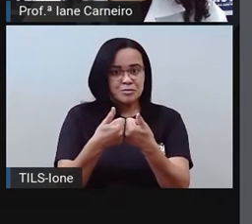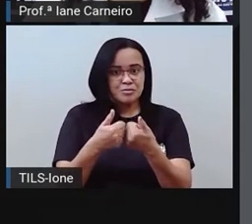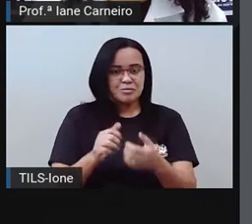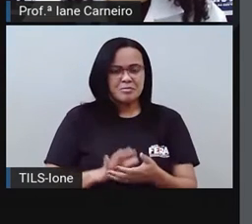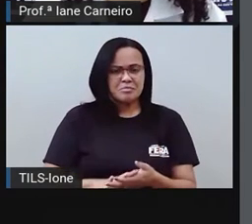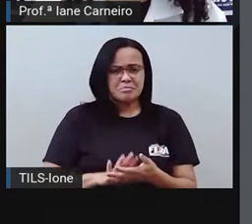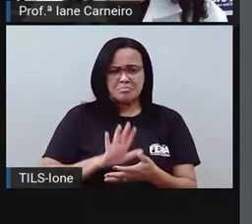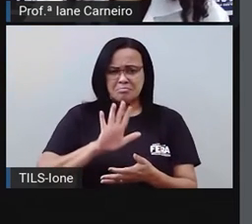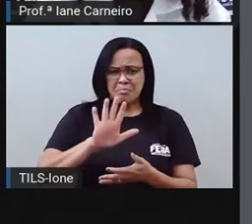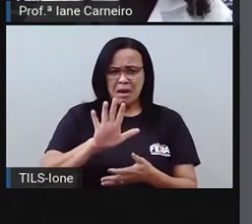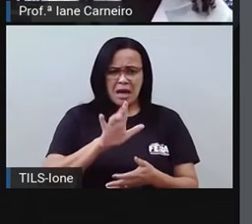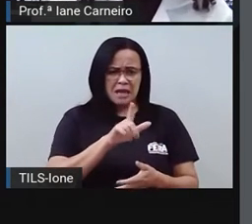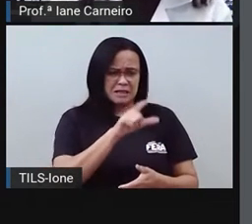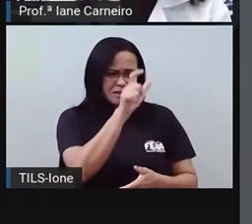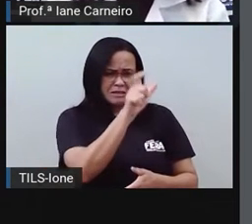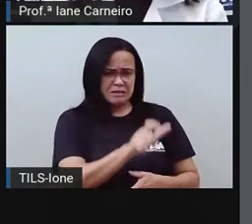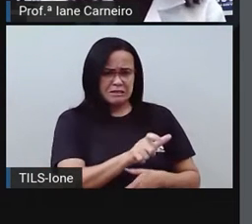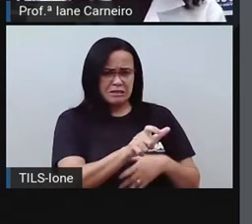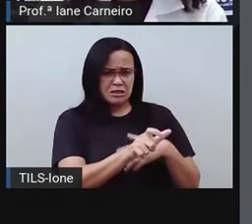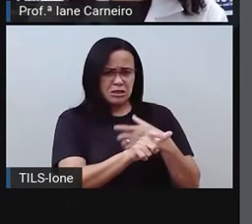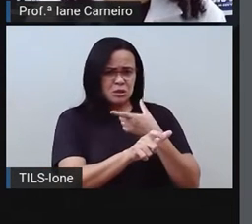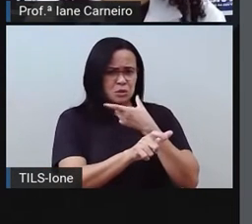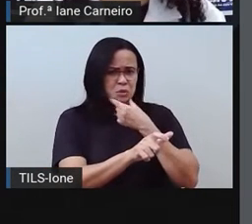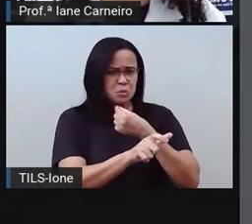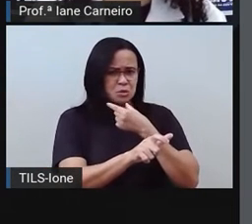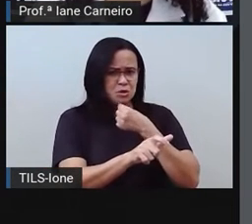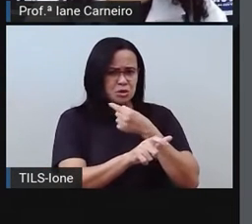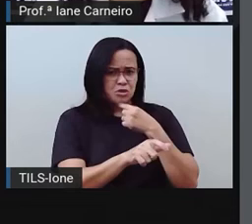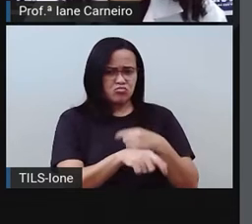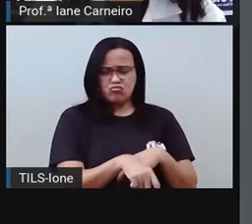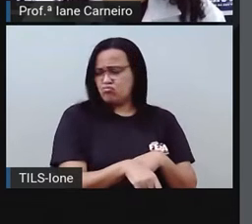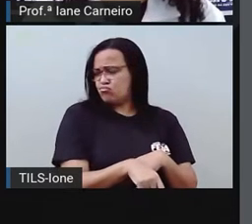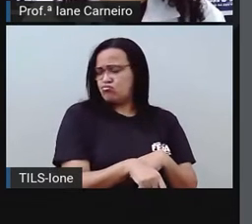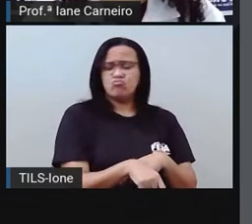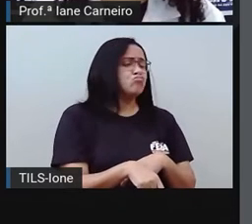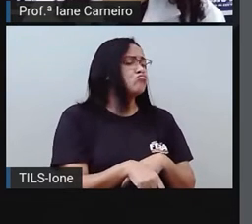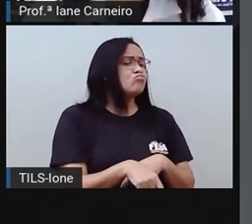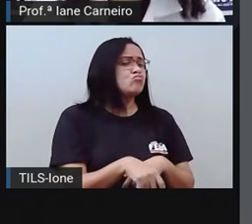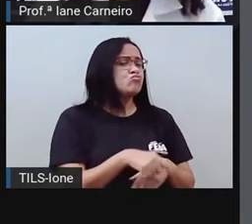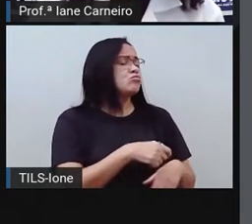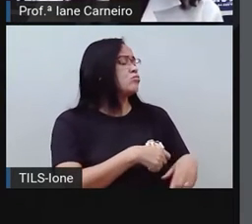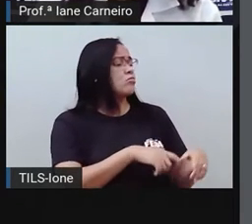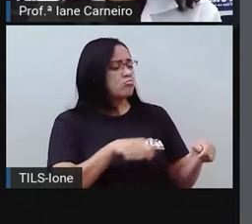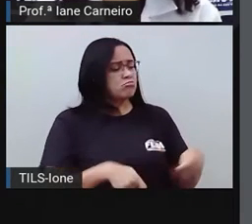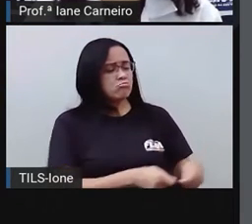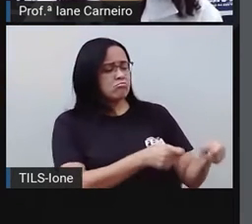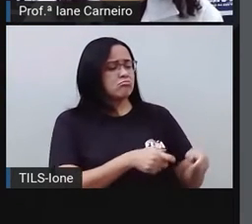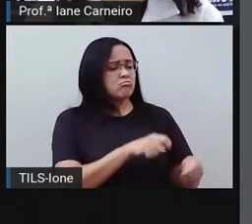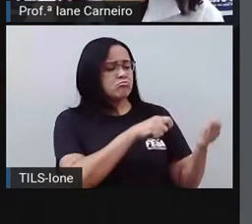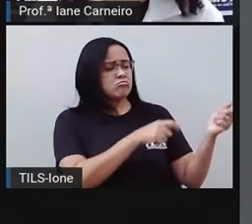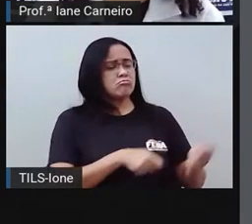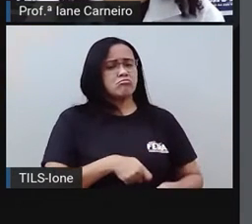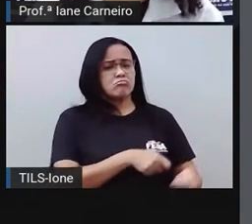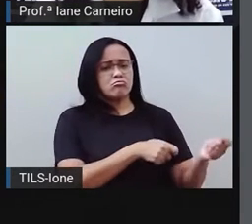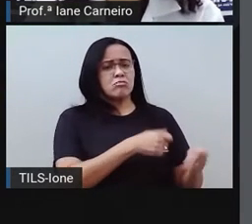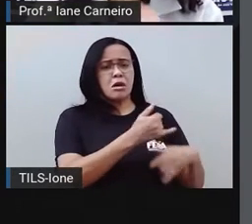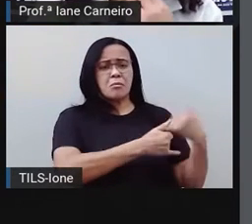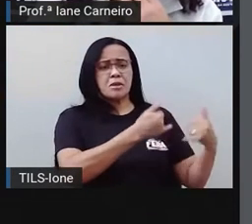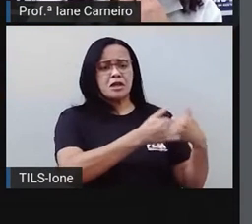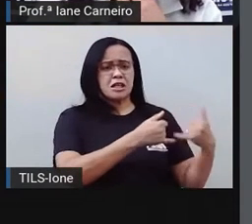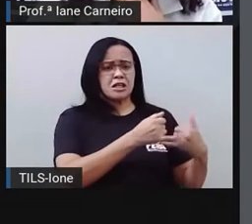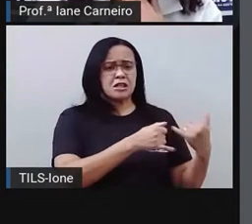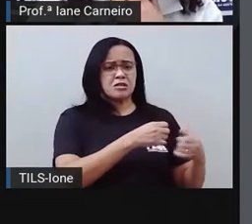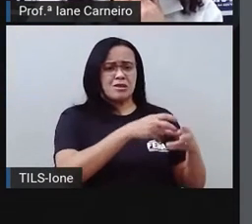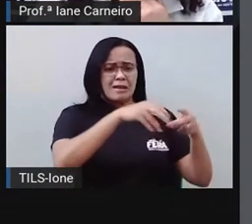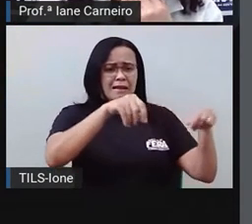Mas o menino virou para o lado, cavou um buraco e ainda jogou areia no Nino. Coitado dele.